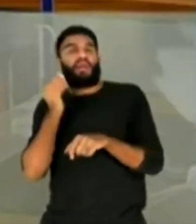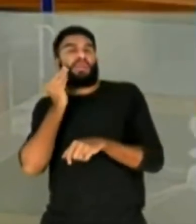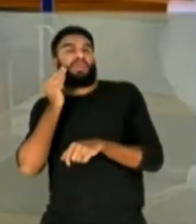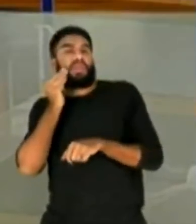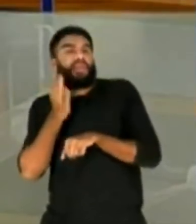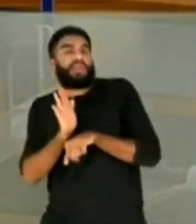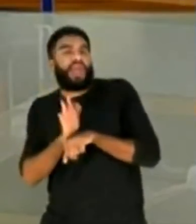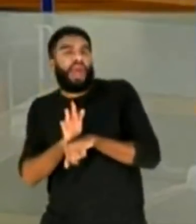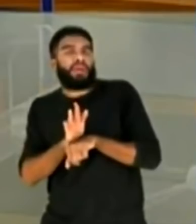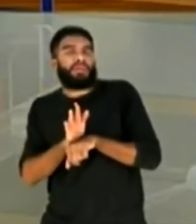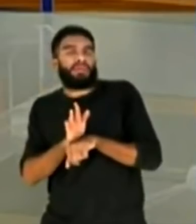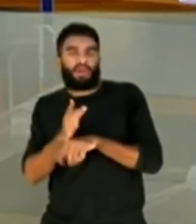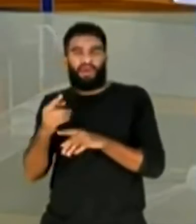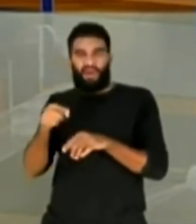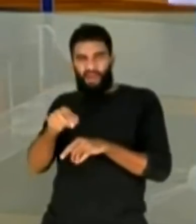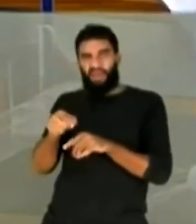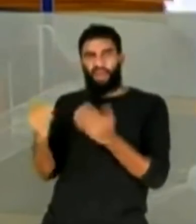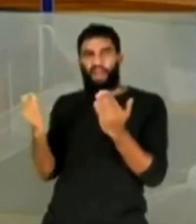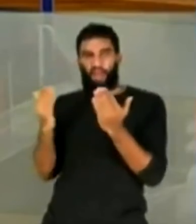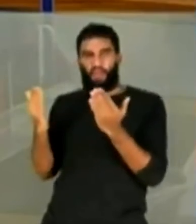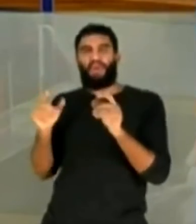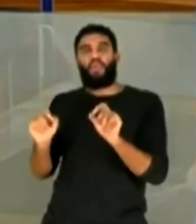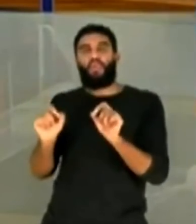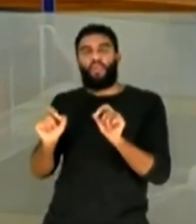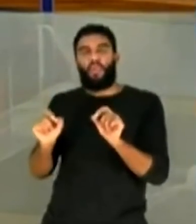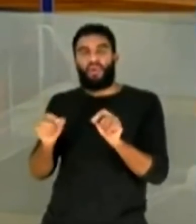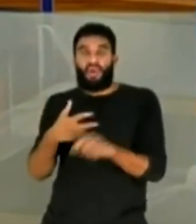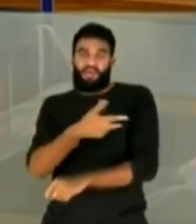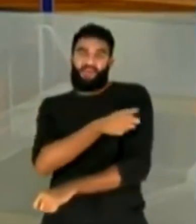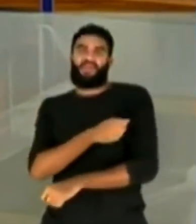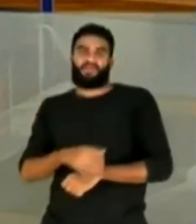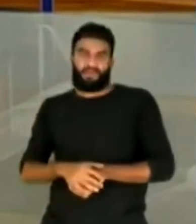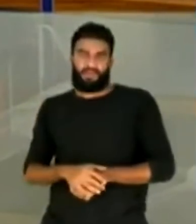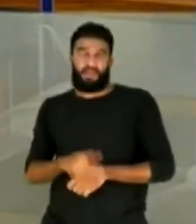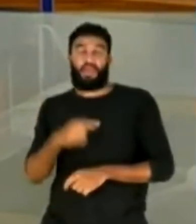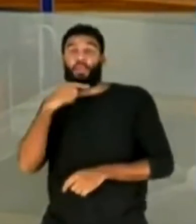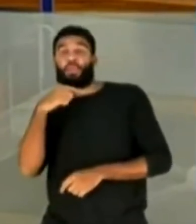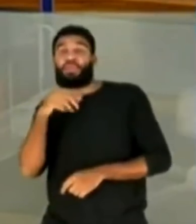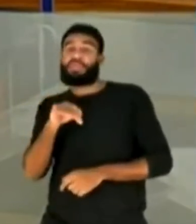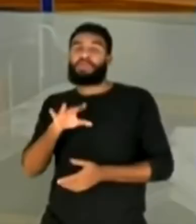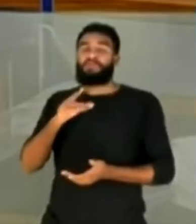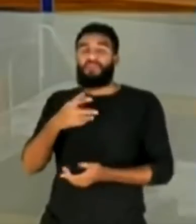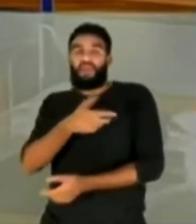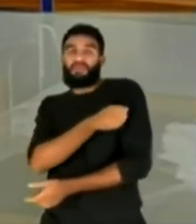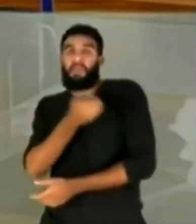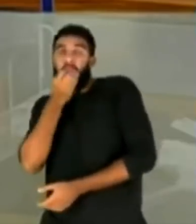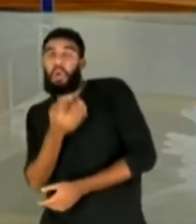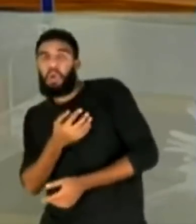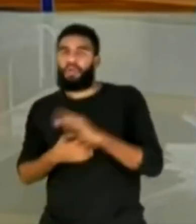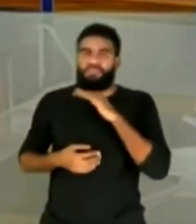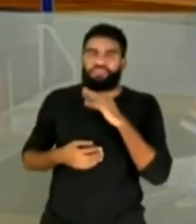para questionar a vacina? Inclusive coloca a turbina do avião e também a vacina, questionando a vacina mais uma vez.